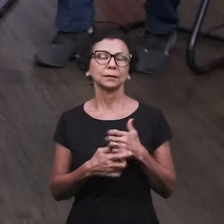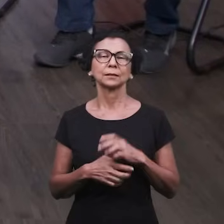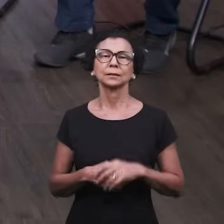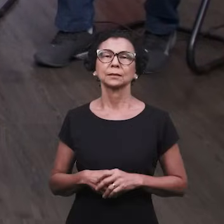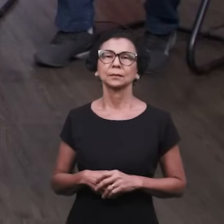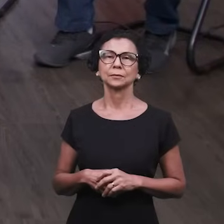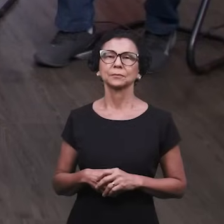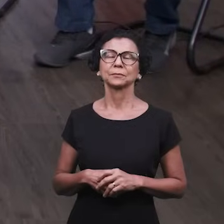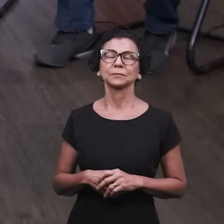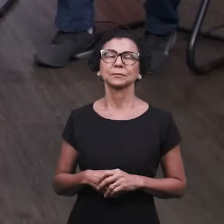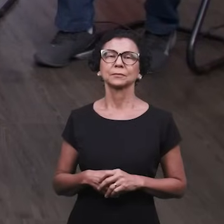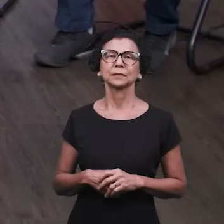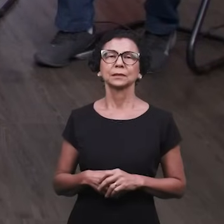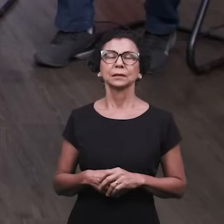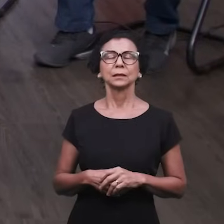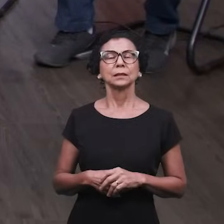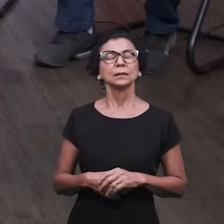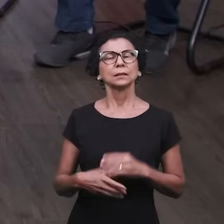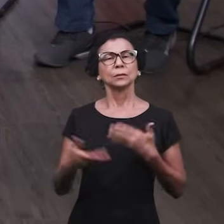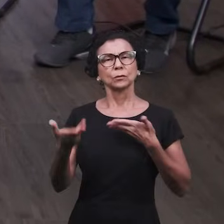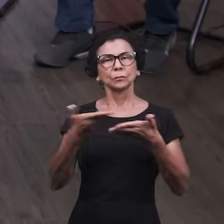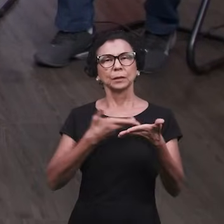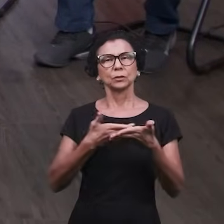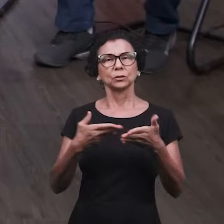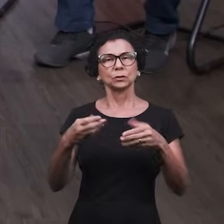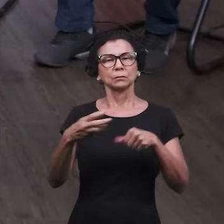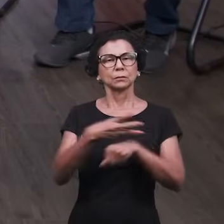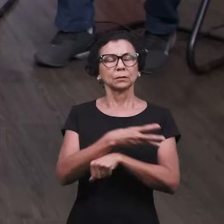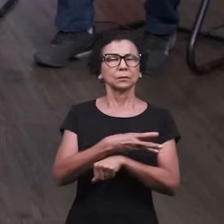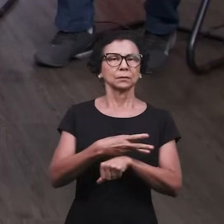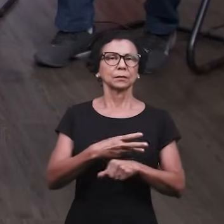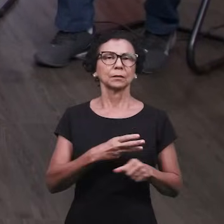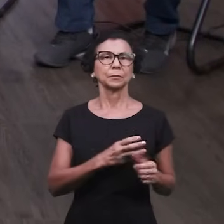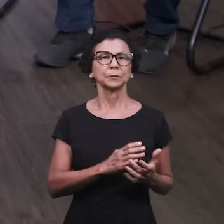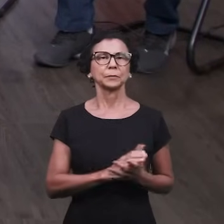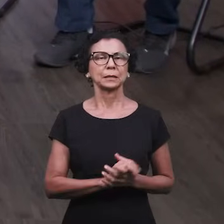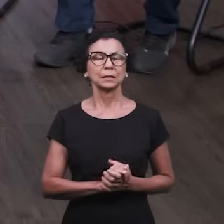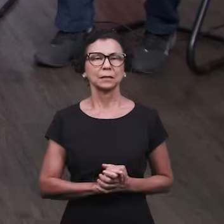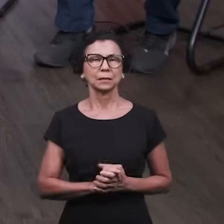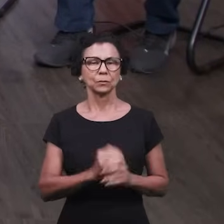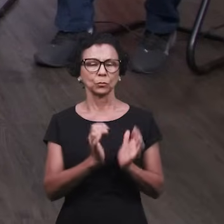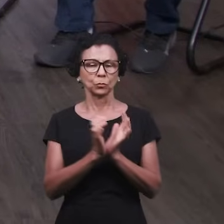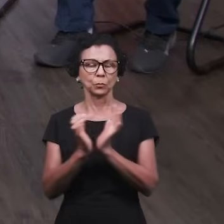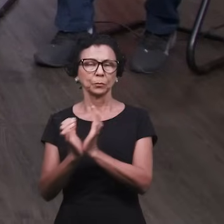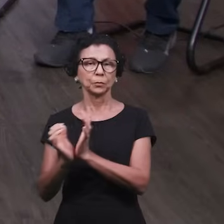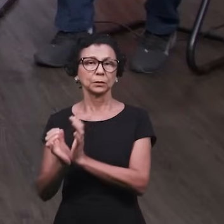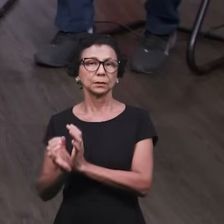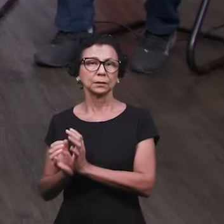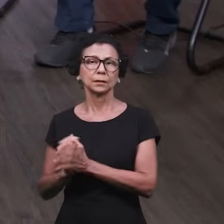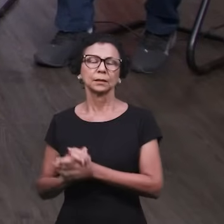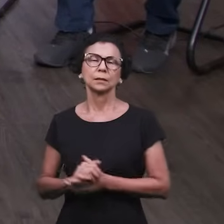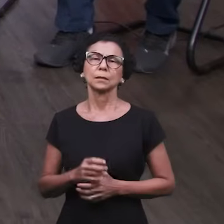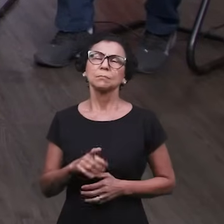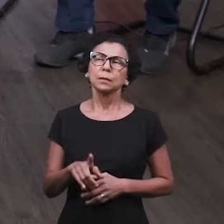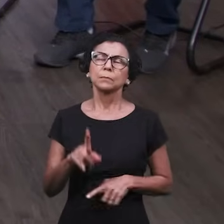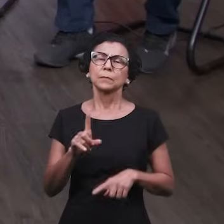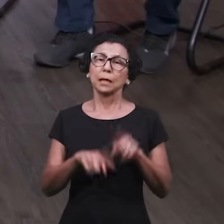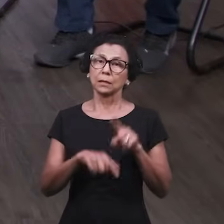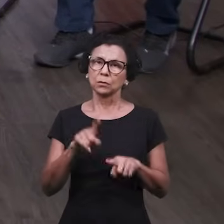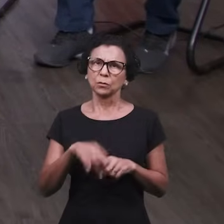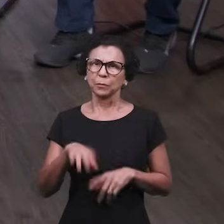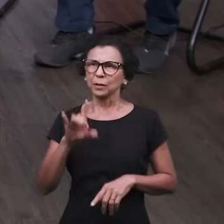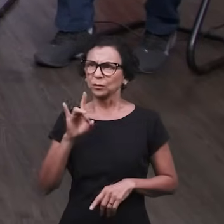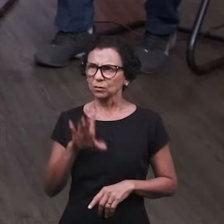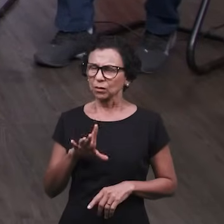like, curtir e também compartilhar. Coloca nos grupos de WhatsApp que o louvor irá falar, mesmo que